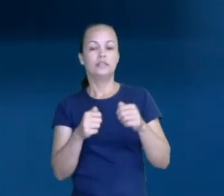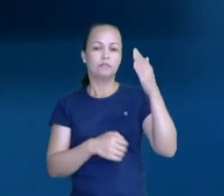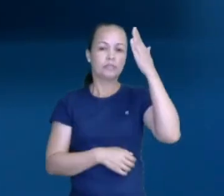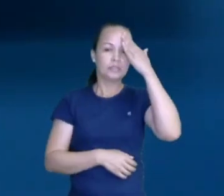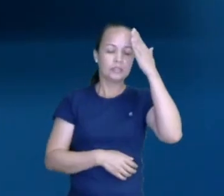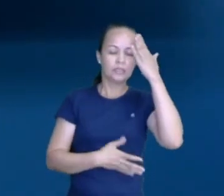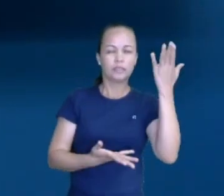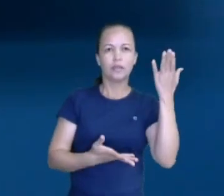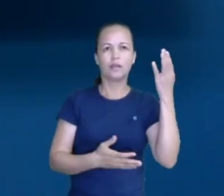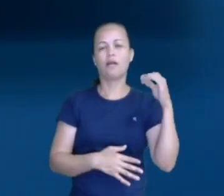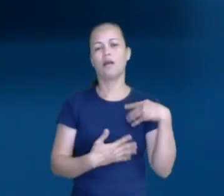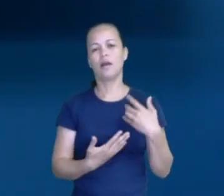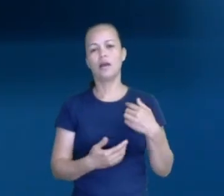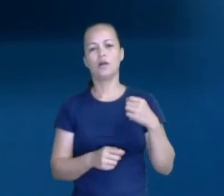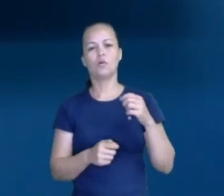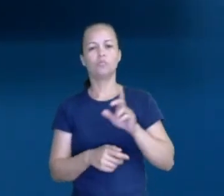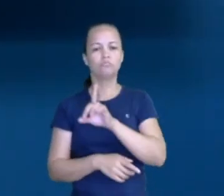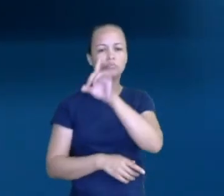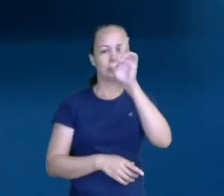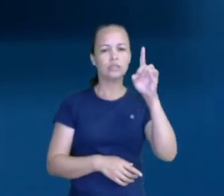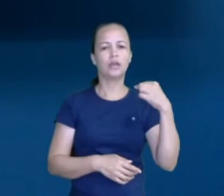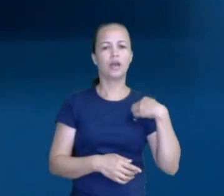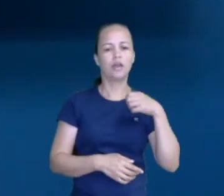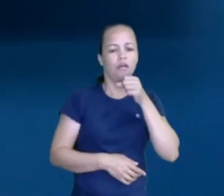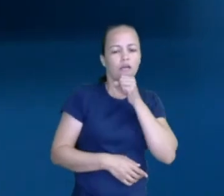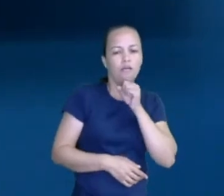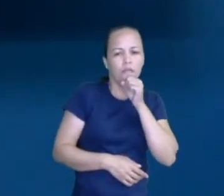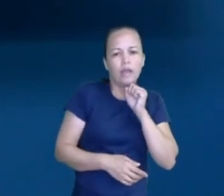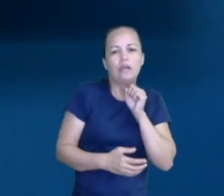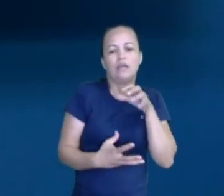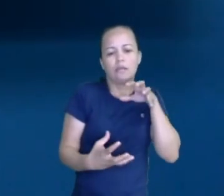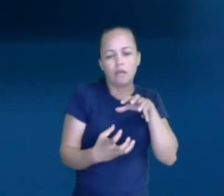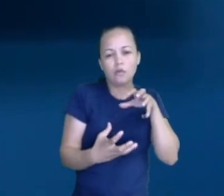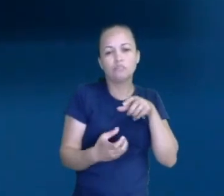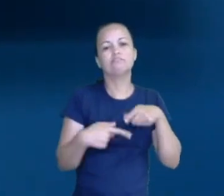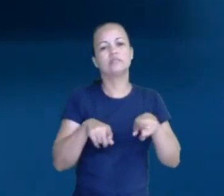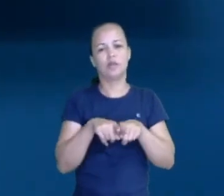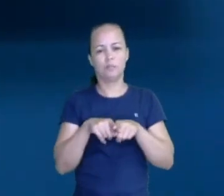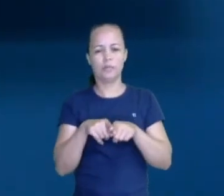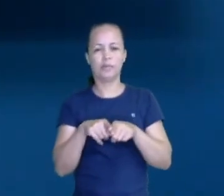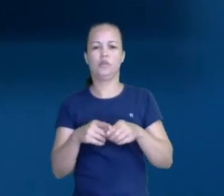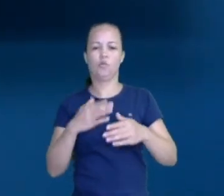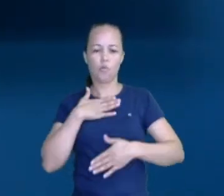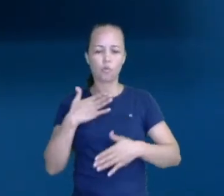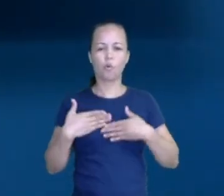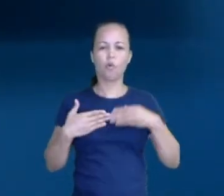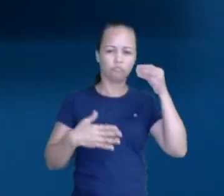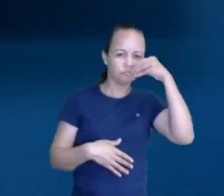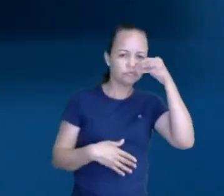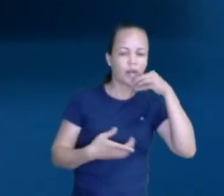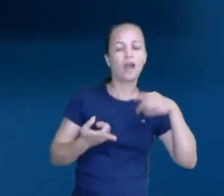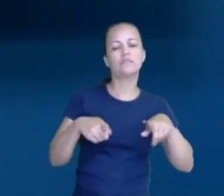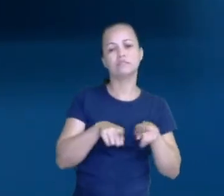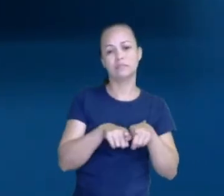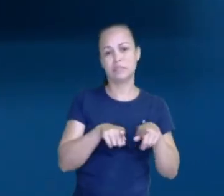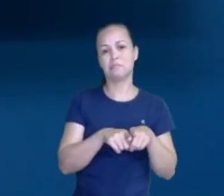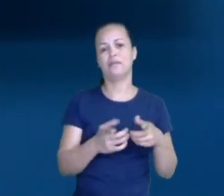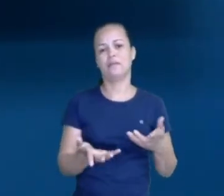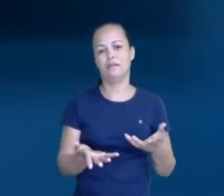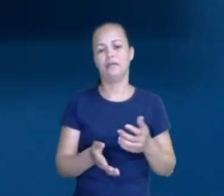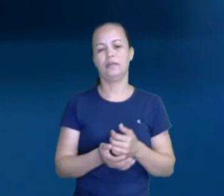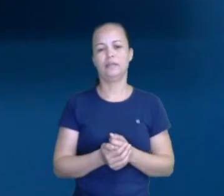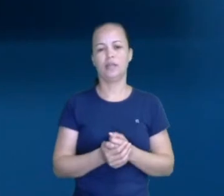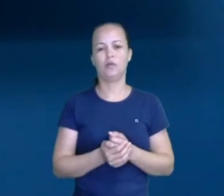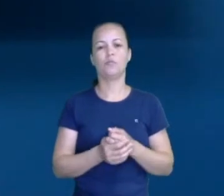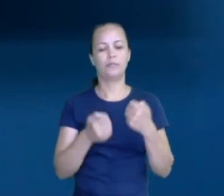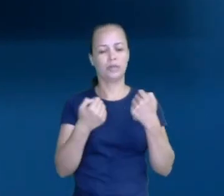ficar velhinho, um dia eu vou também andar devagarinho, um dia meu corpo não terá tanta energia assim. Então eu vou respeitar aquele idoso